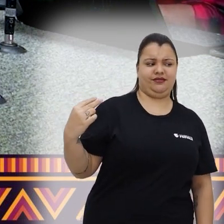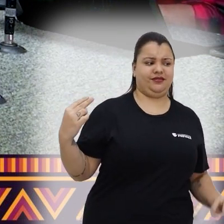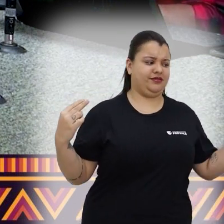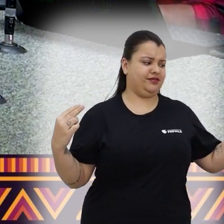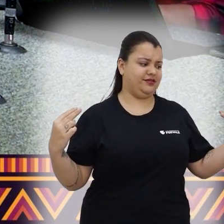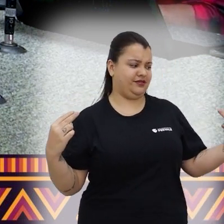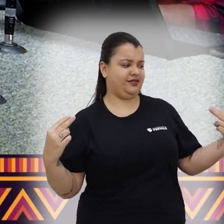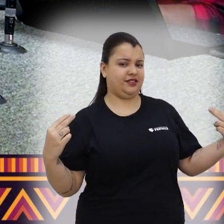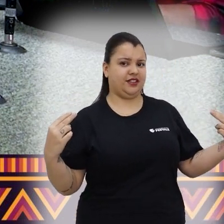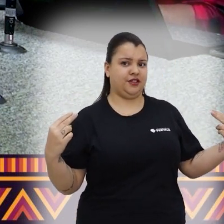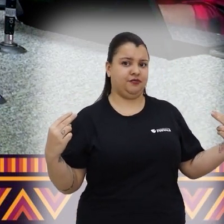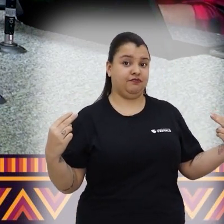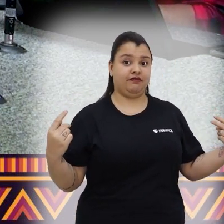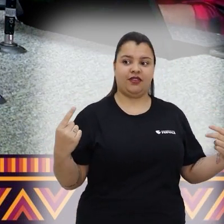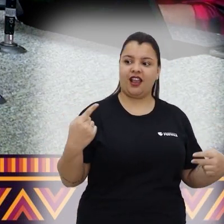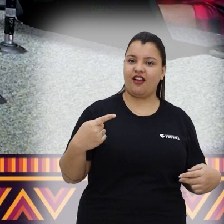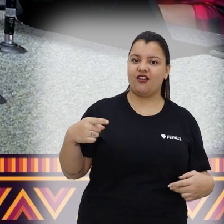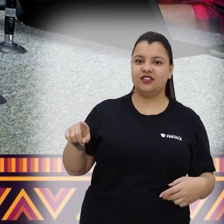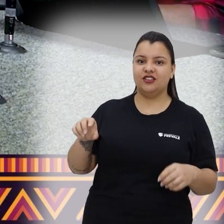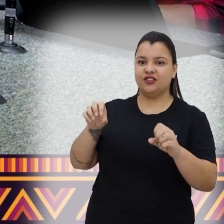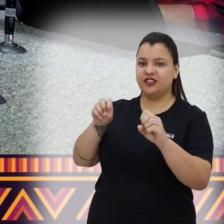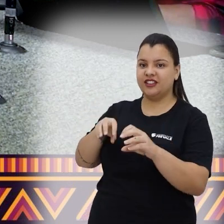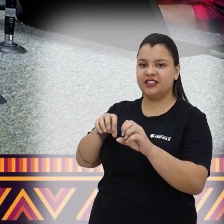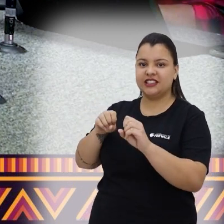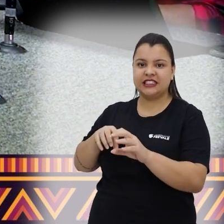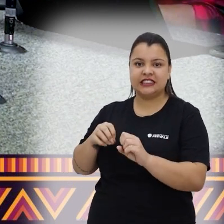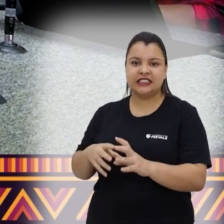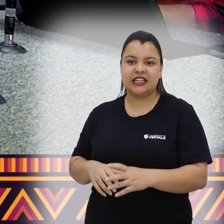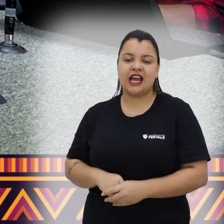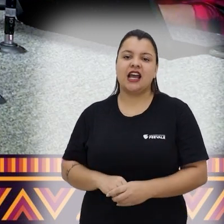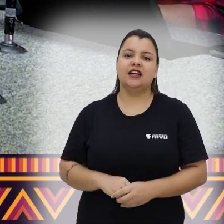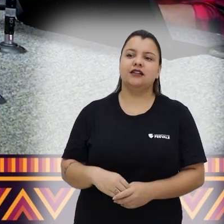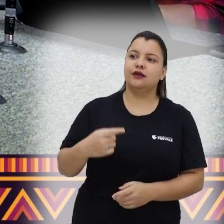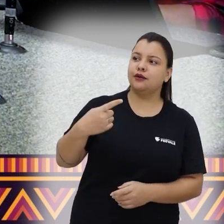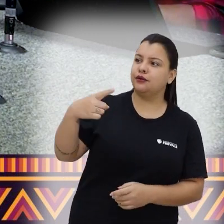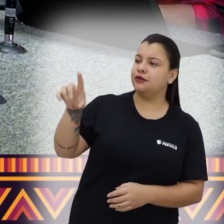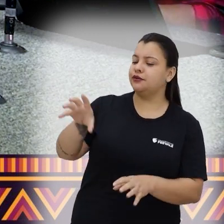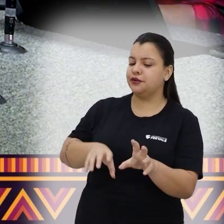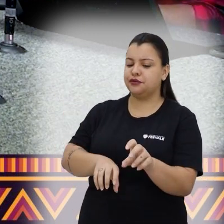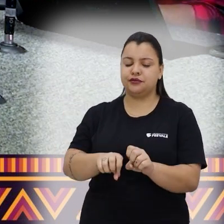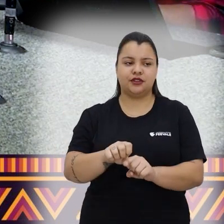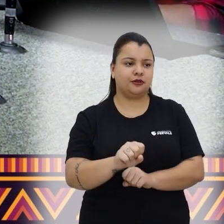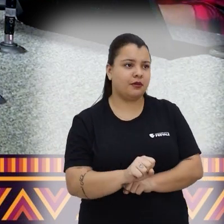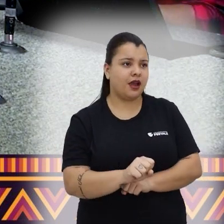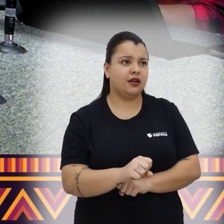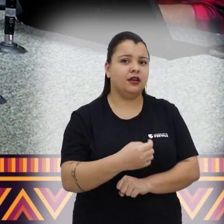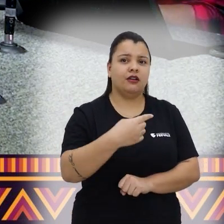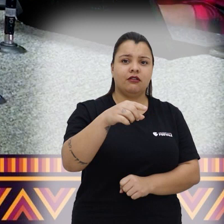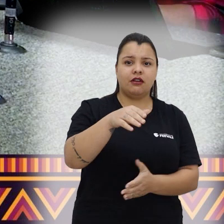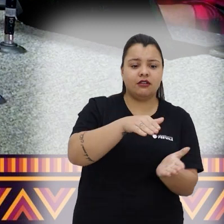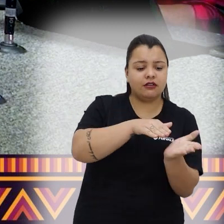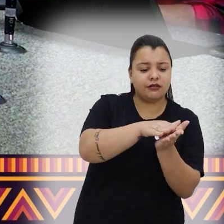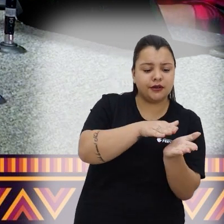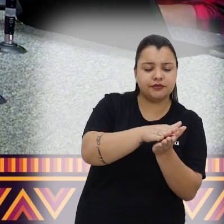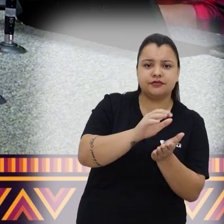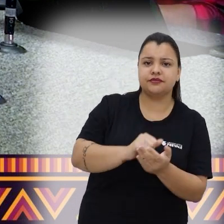banco acadêmico, quando tu foi para a cantina pegar o teu suco, quando tu foi tirar o xerox,